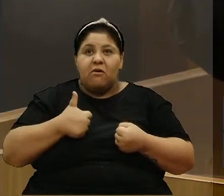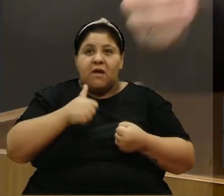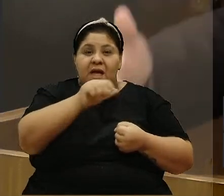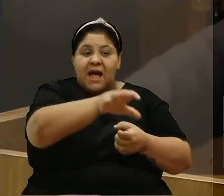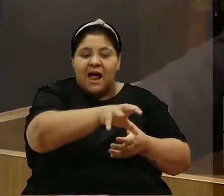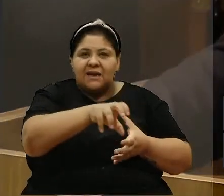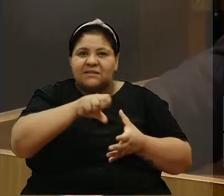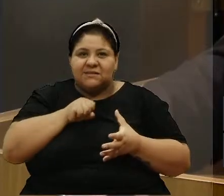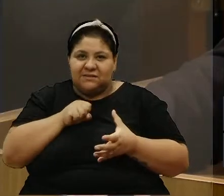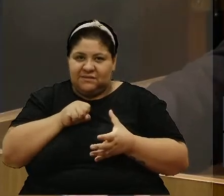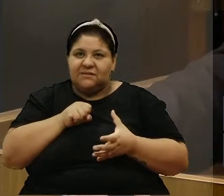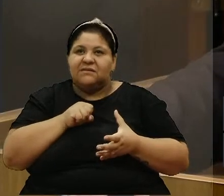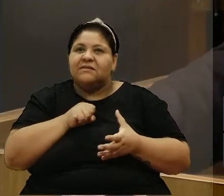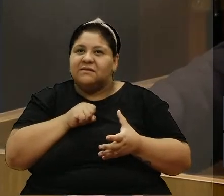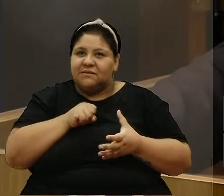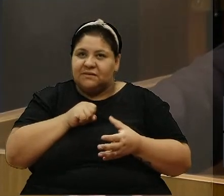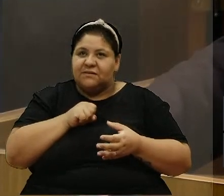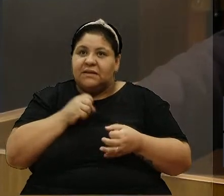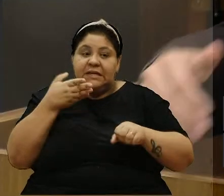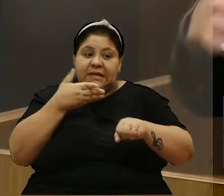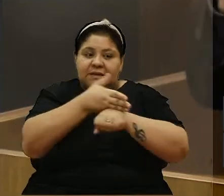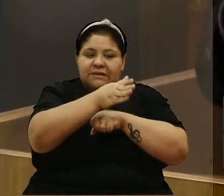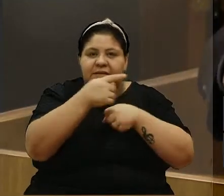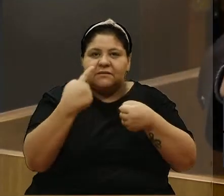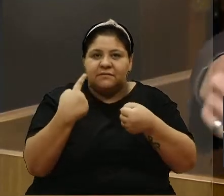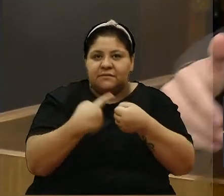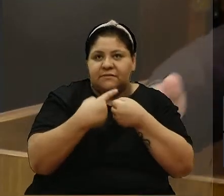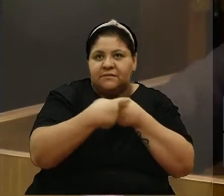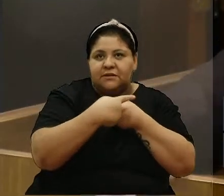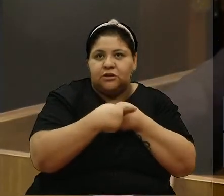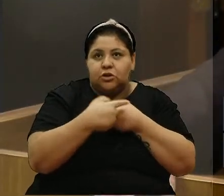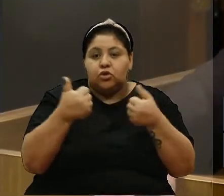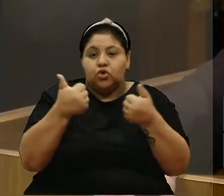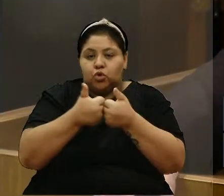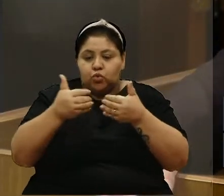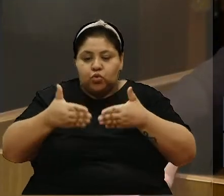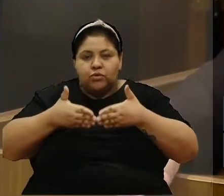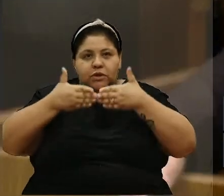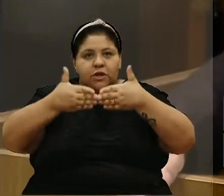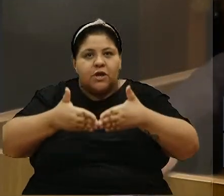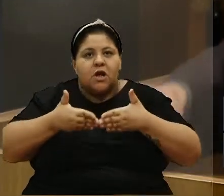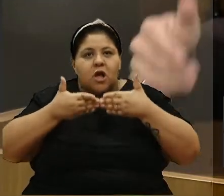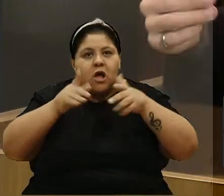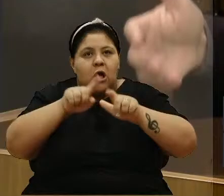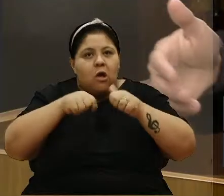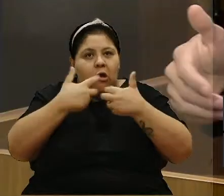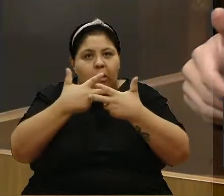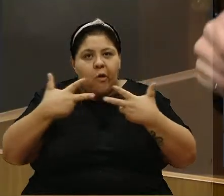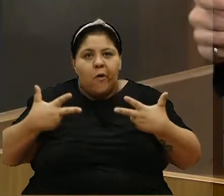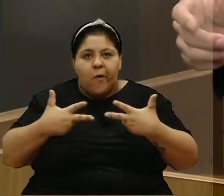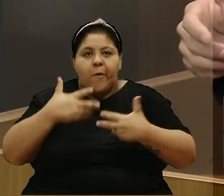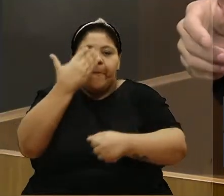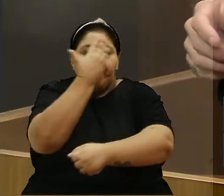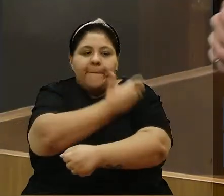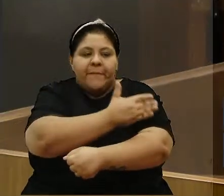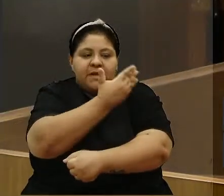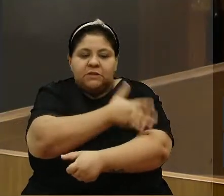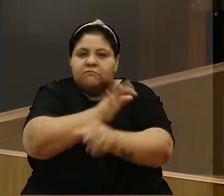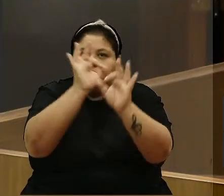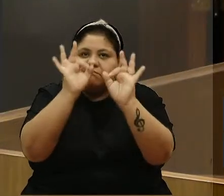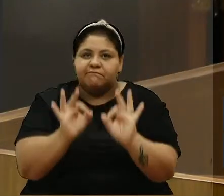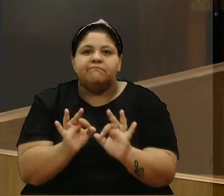que entraram nessas cidades, aonde com seus barcos, com equipes extremamente treinadas,